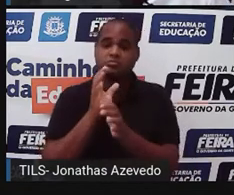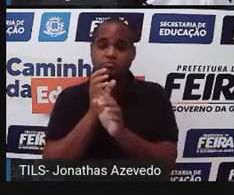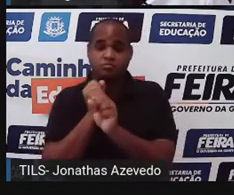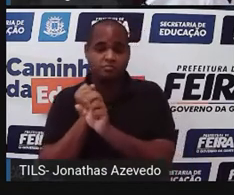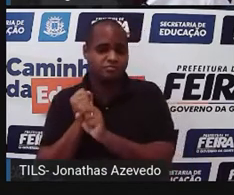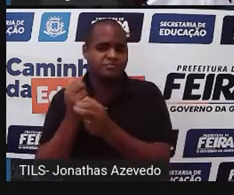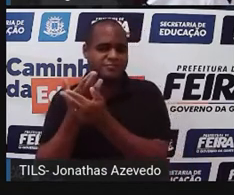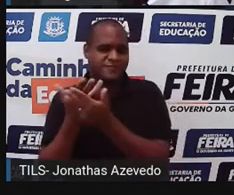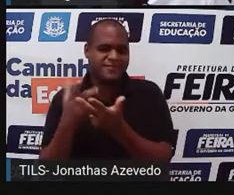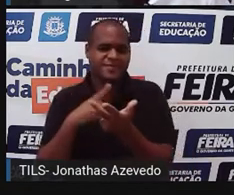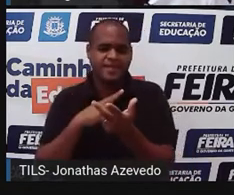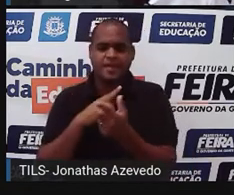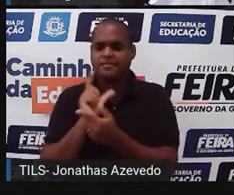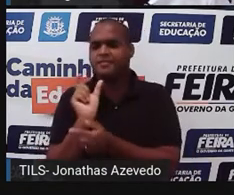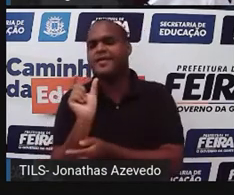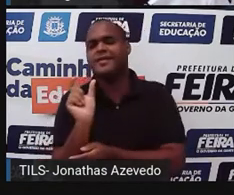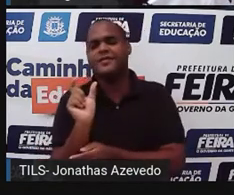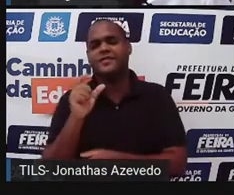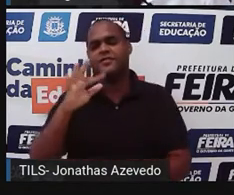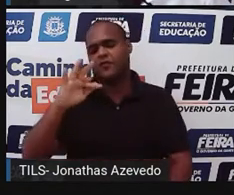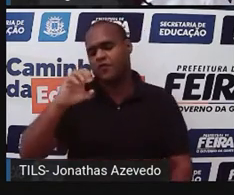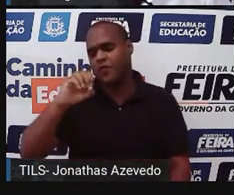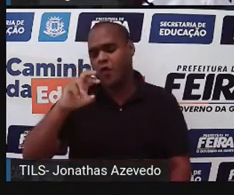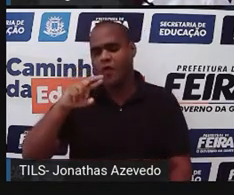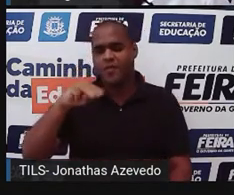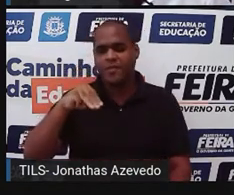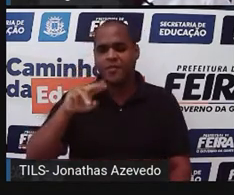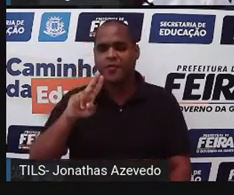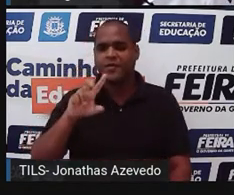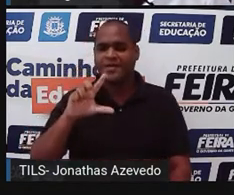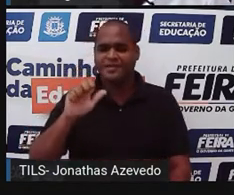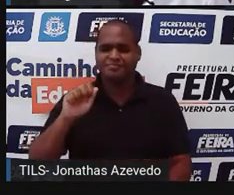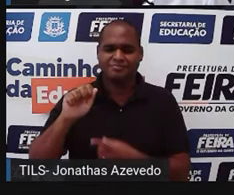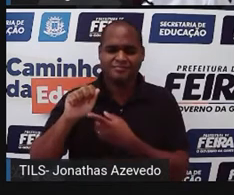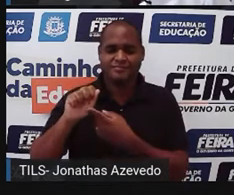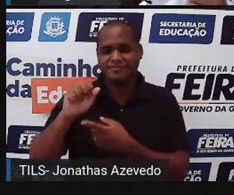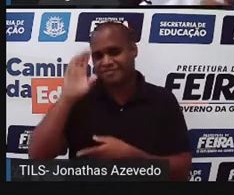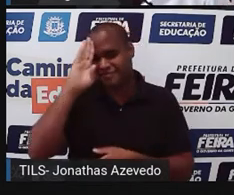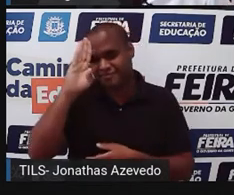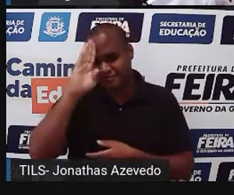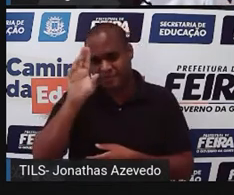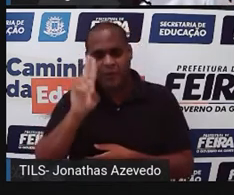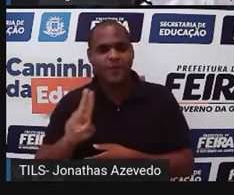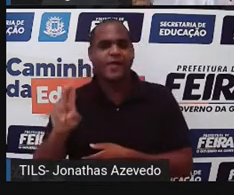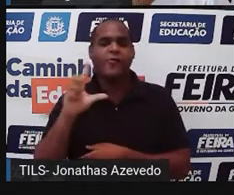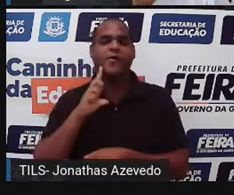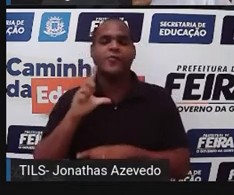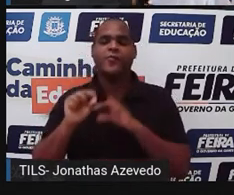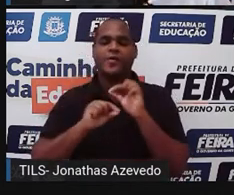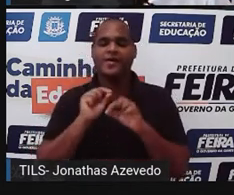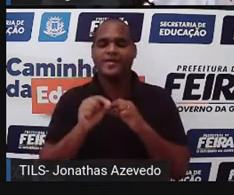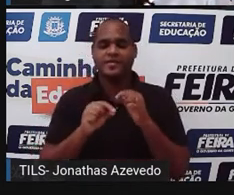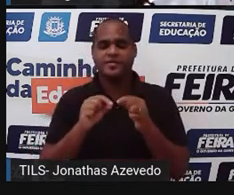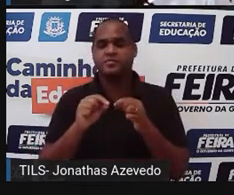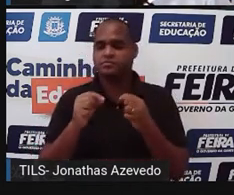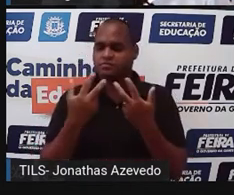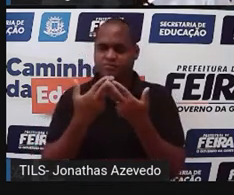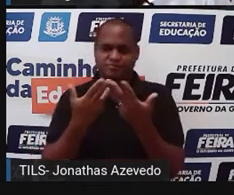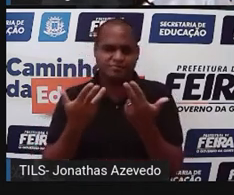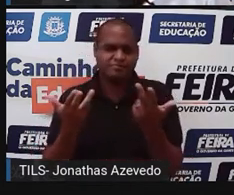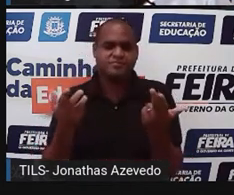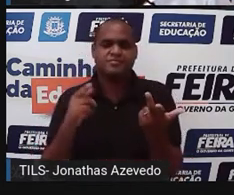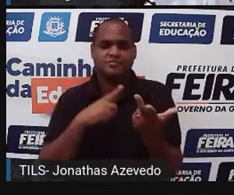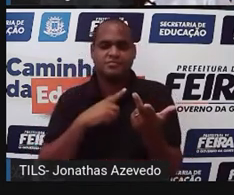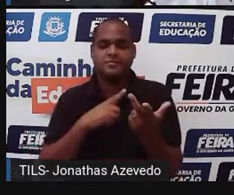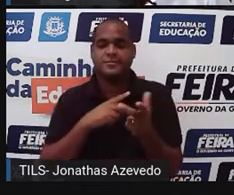eu não gosto muito dessa palavrinha Mas tudo bem eu penso eu eu prefiro usar expressões tá bom é